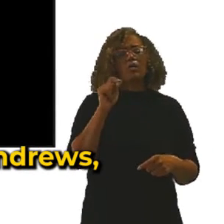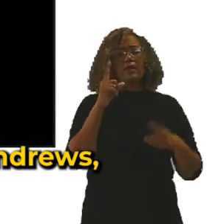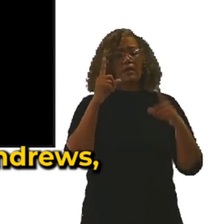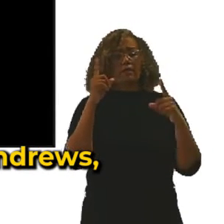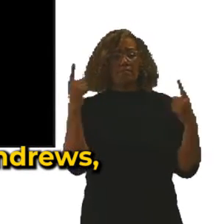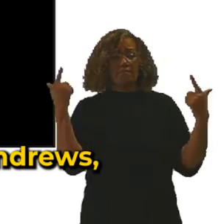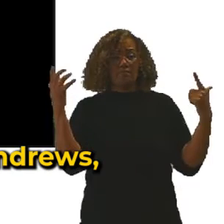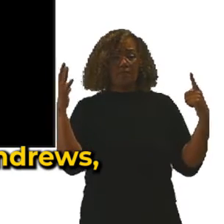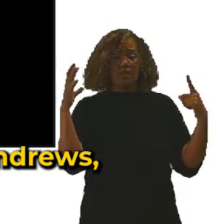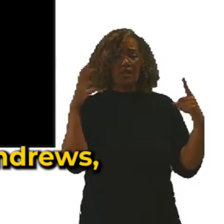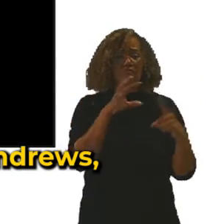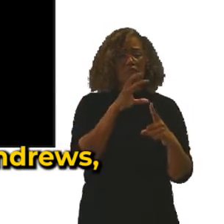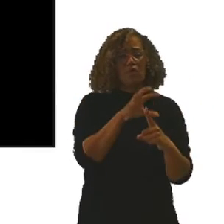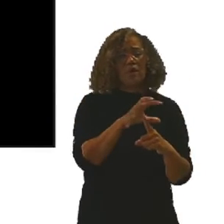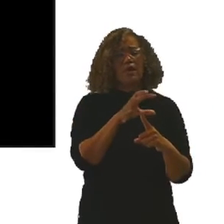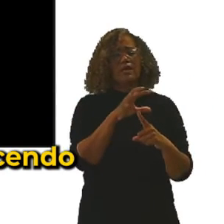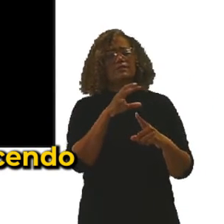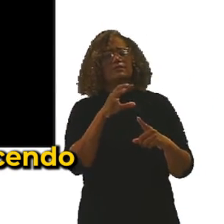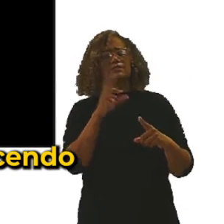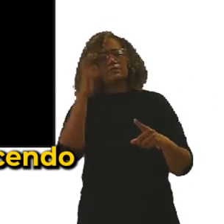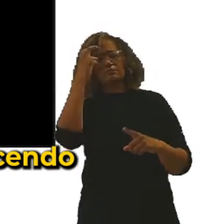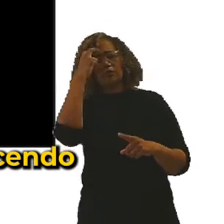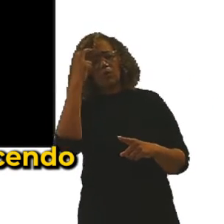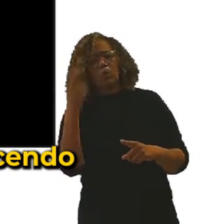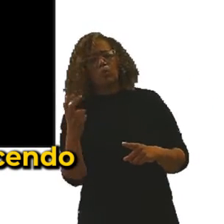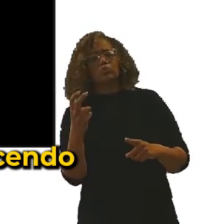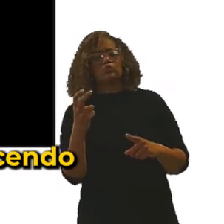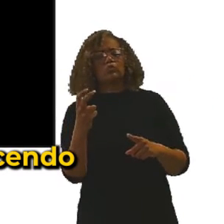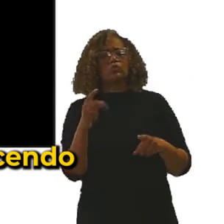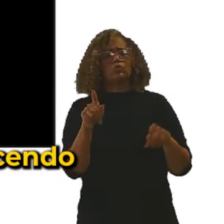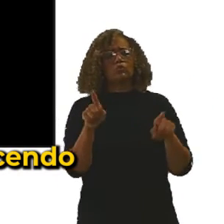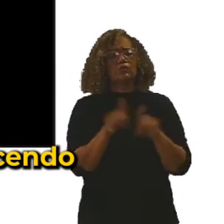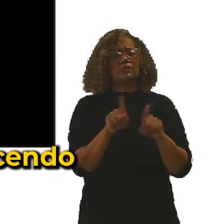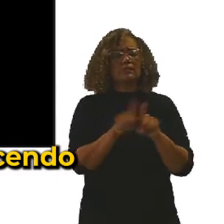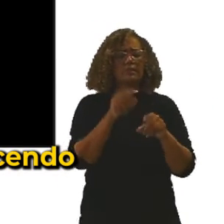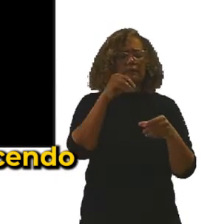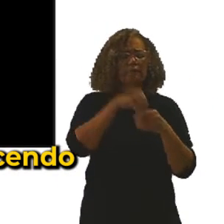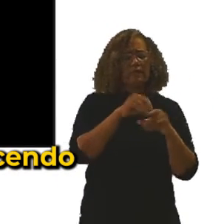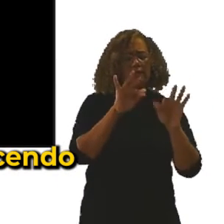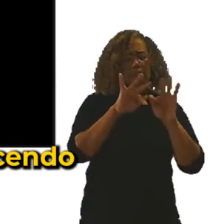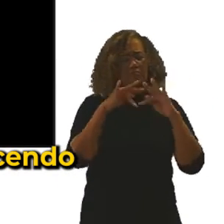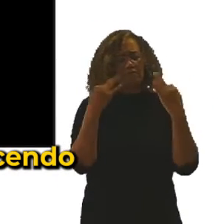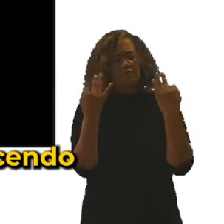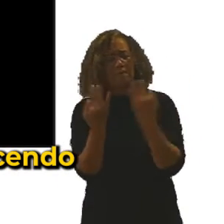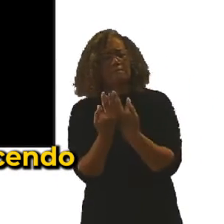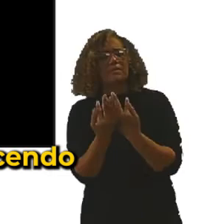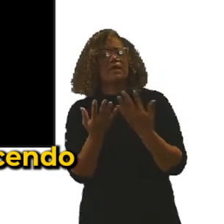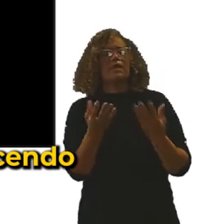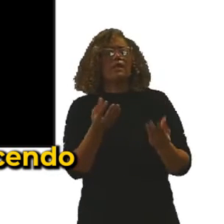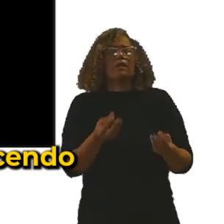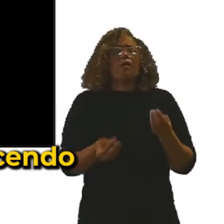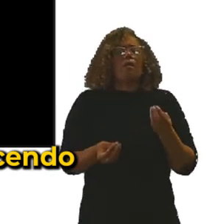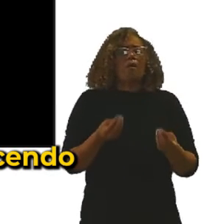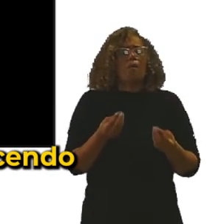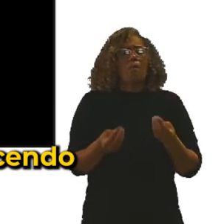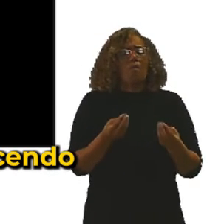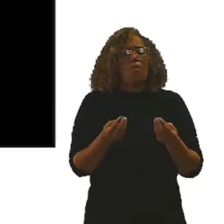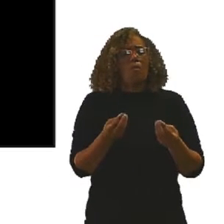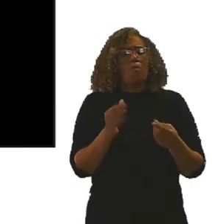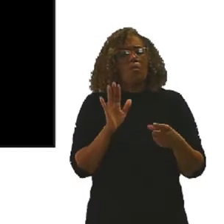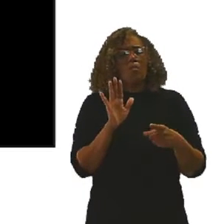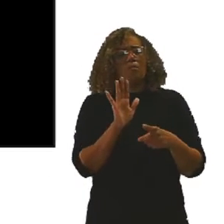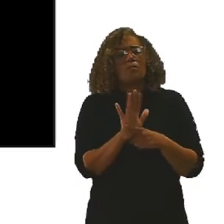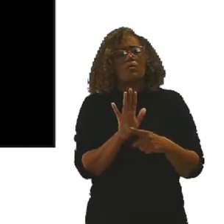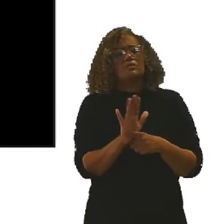da cultura androcêntrica nas nossas práticas familiares e estabelecendo